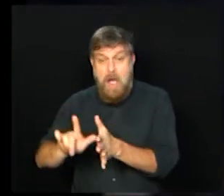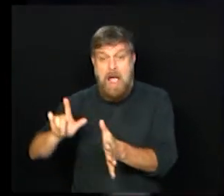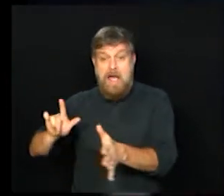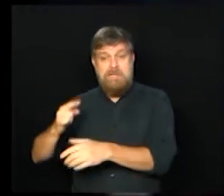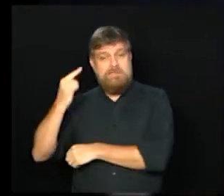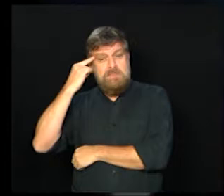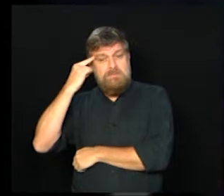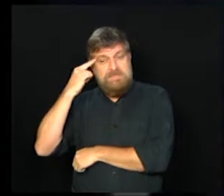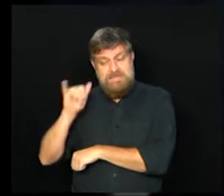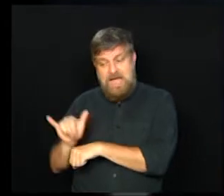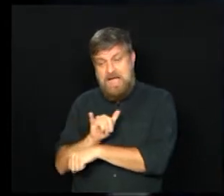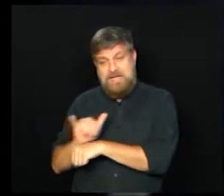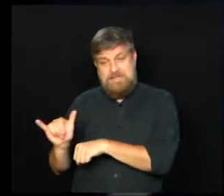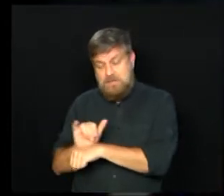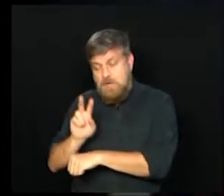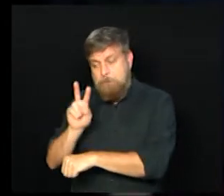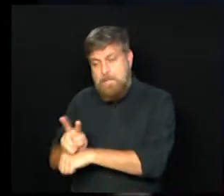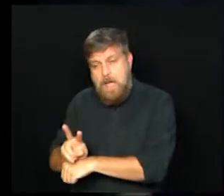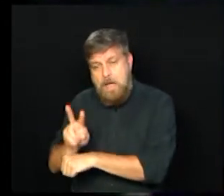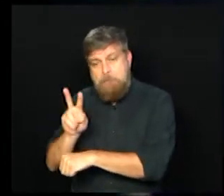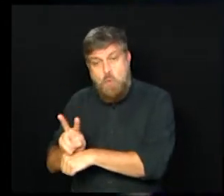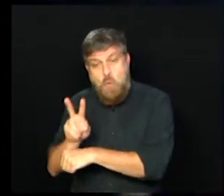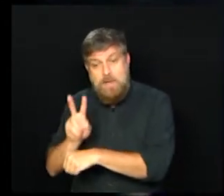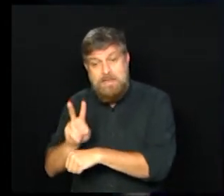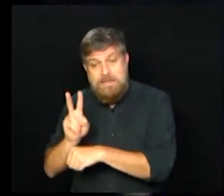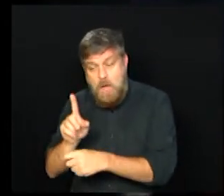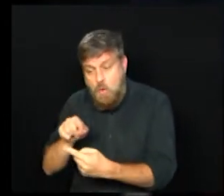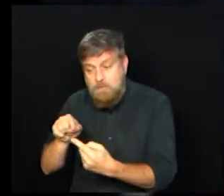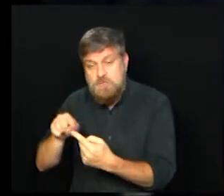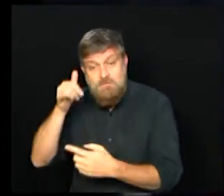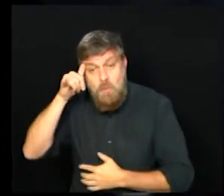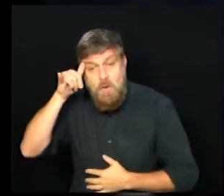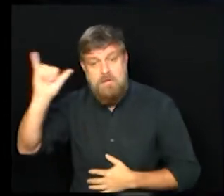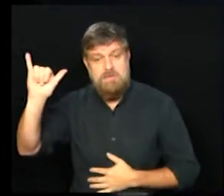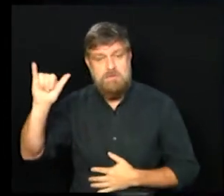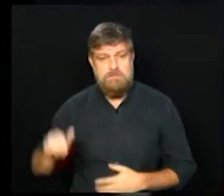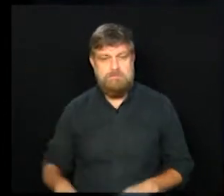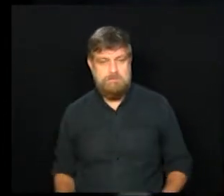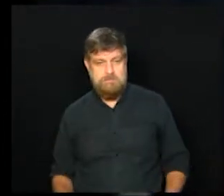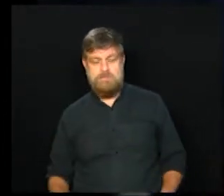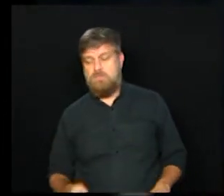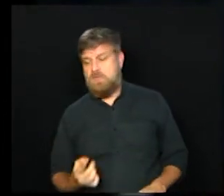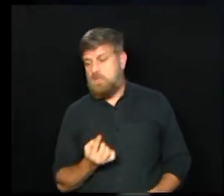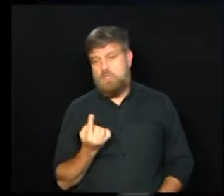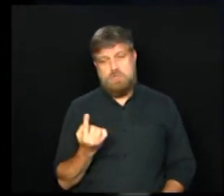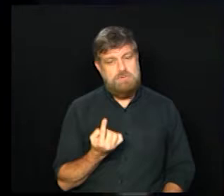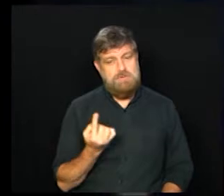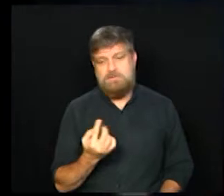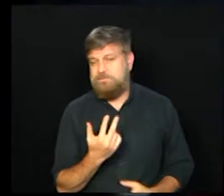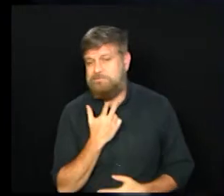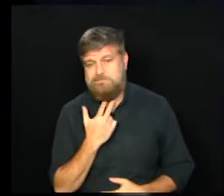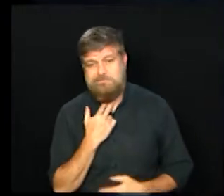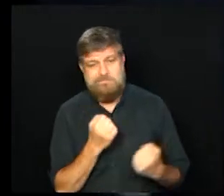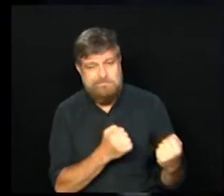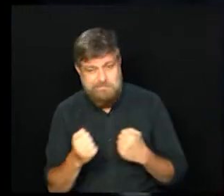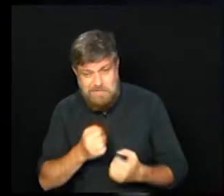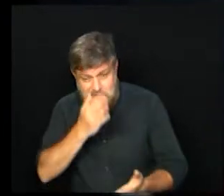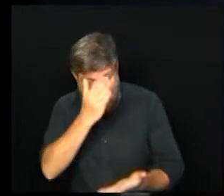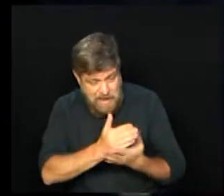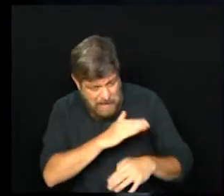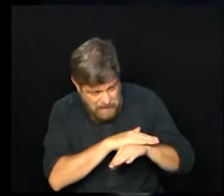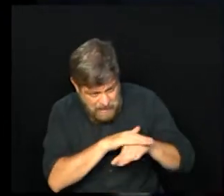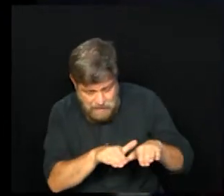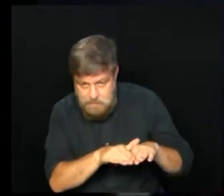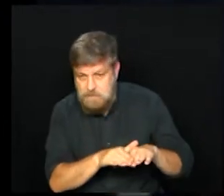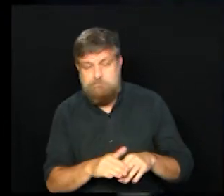das medidas de prevenção e também de proteção, mas ela sozinha não tem um poder de coibir a violência, né?